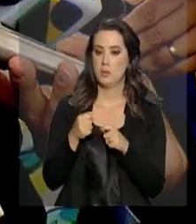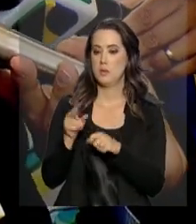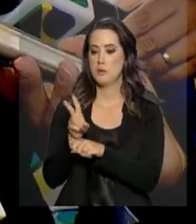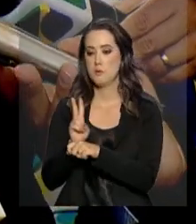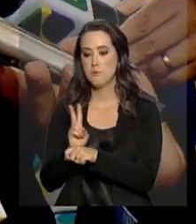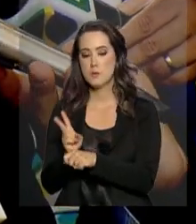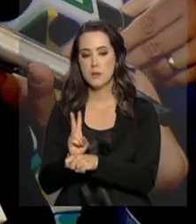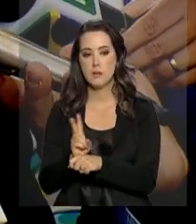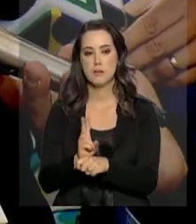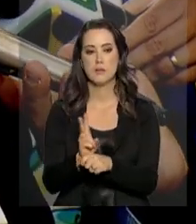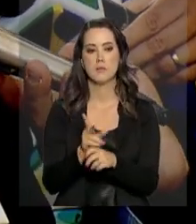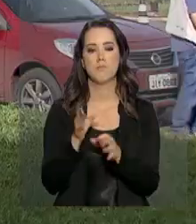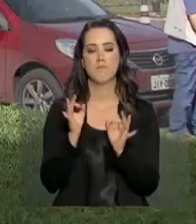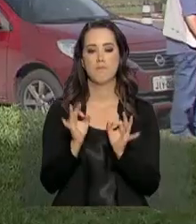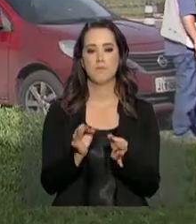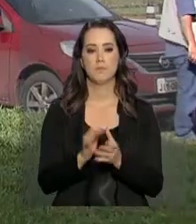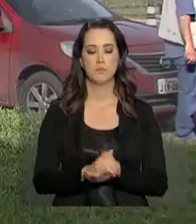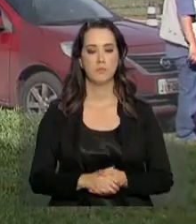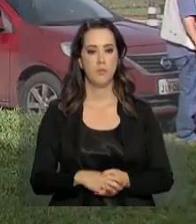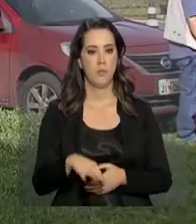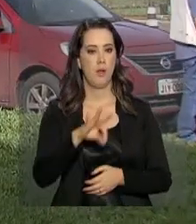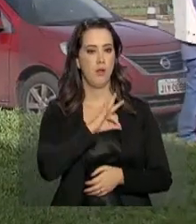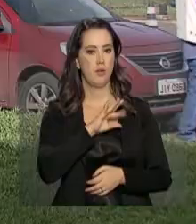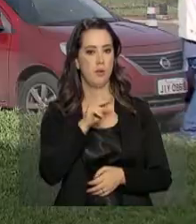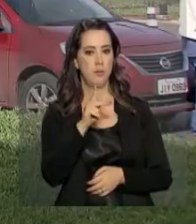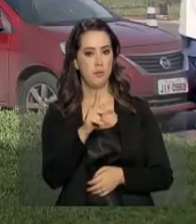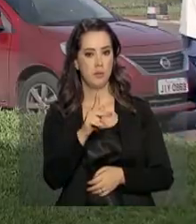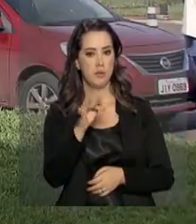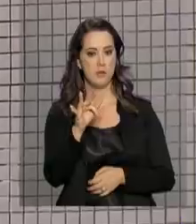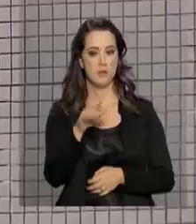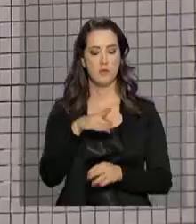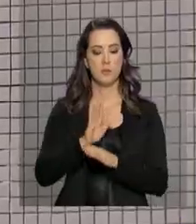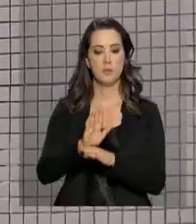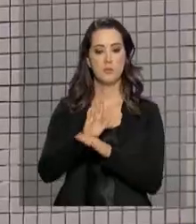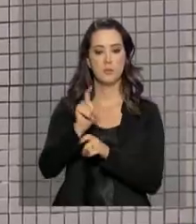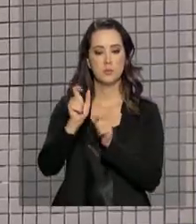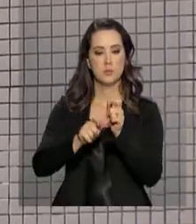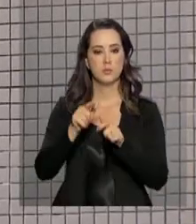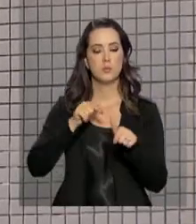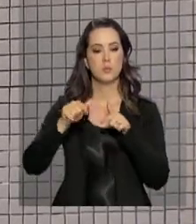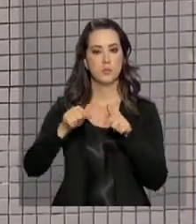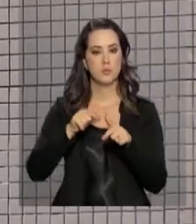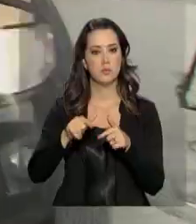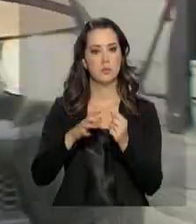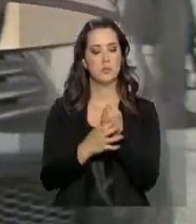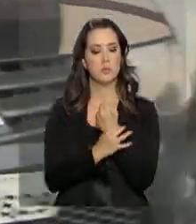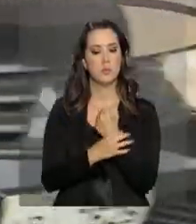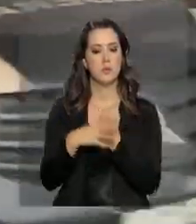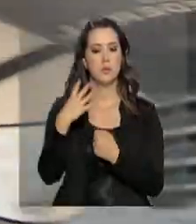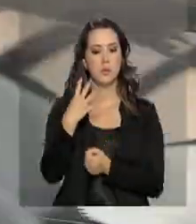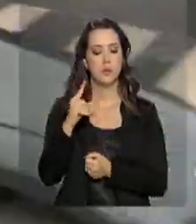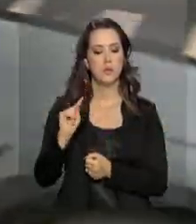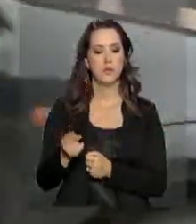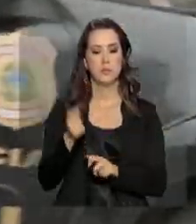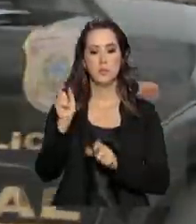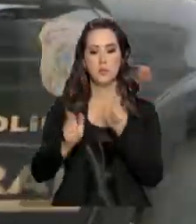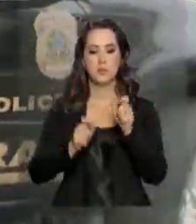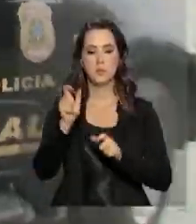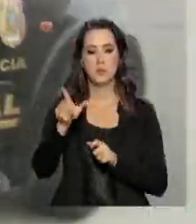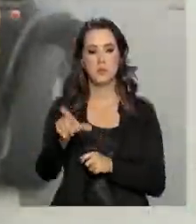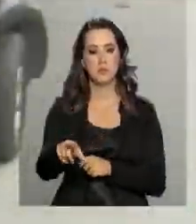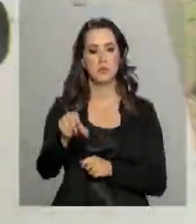mas que estarão sendo acompanhados a polícia federal também vai reforçar o trabalho de segurança quatro mil agentes foram destacados